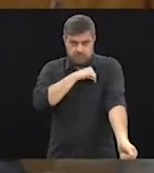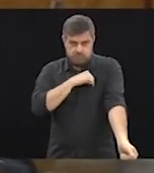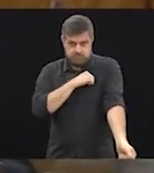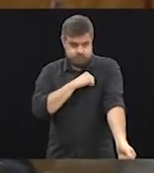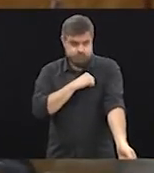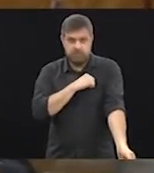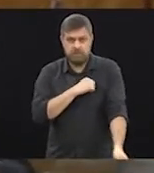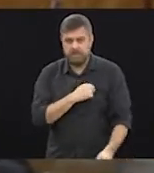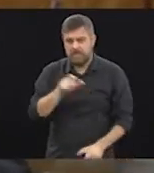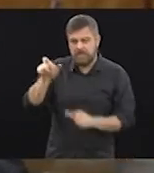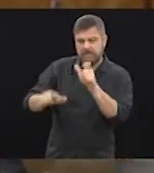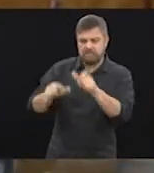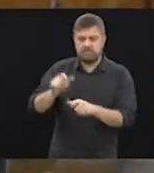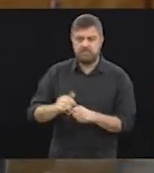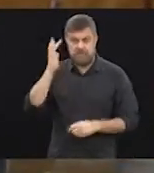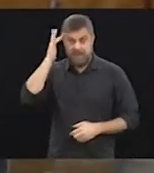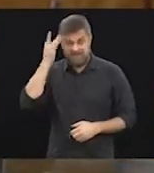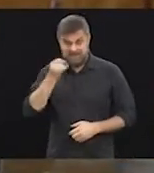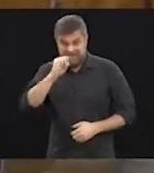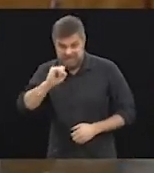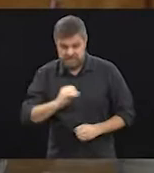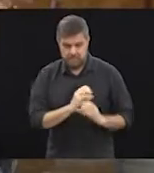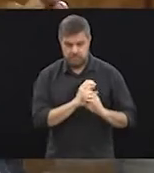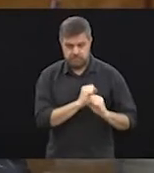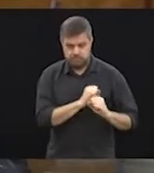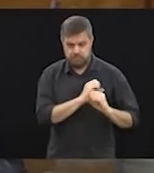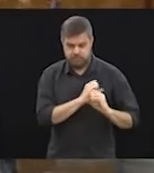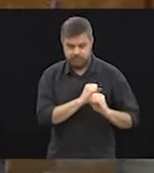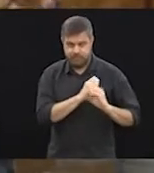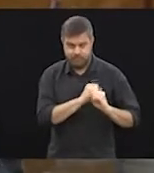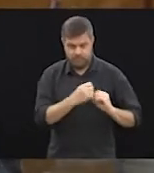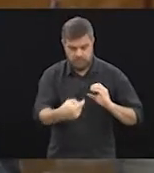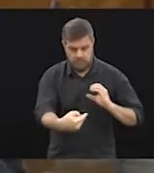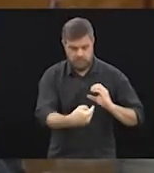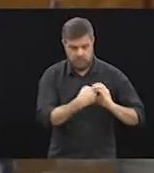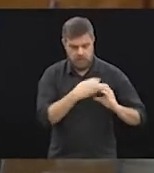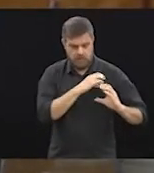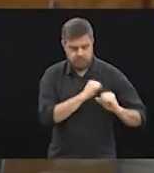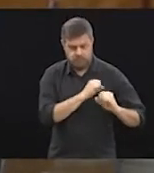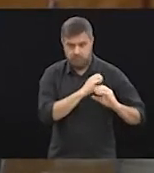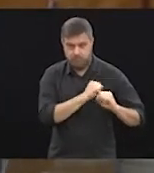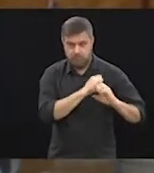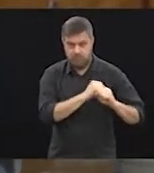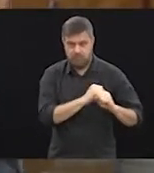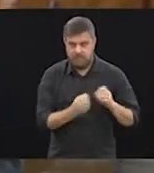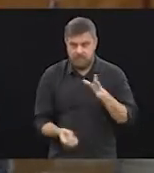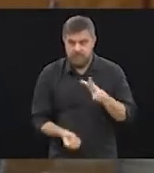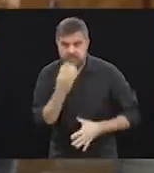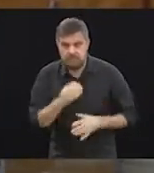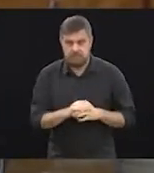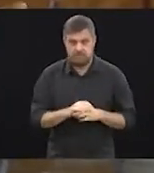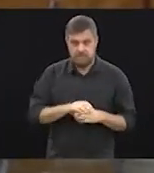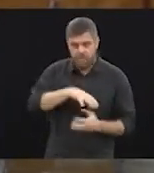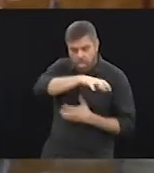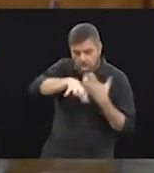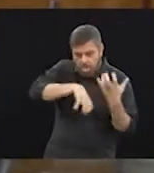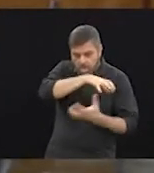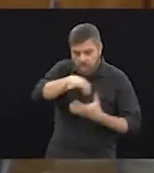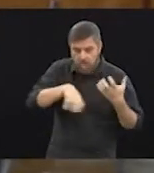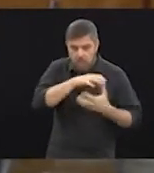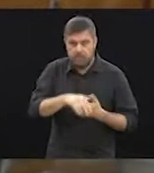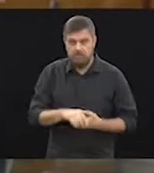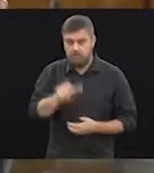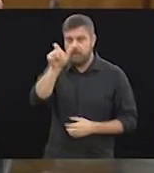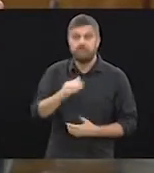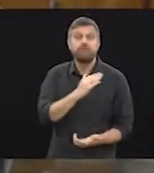tubinho, dentro de uma artéria coronária. E todo mundo achava que também, se você invadisse uma artéria coronária, você produziria um